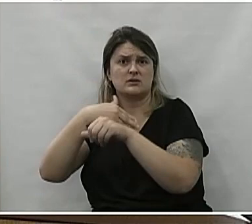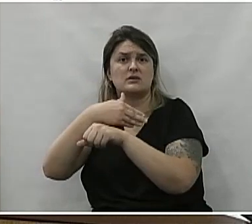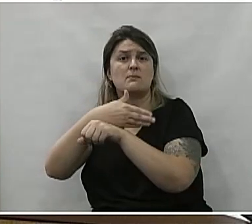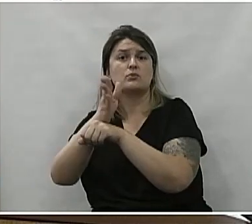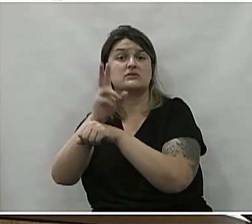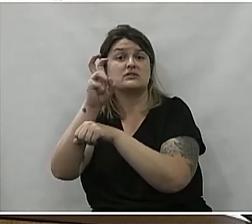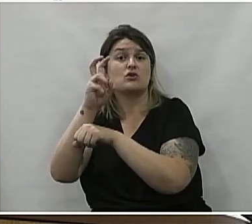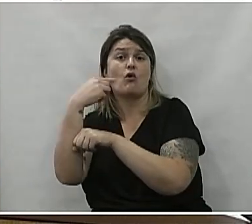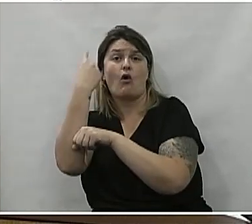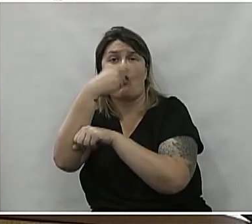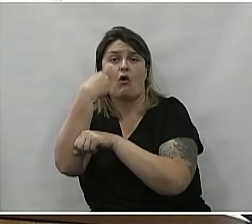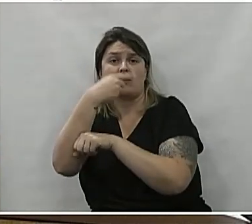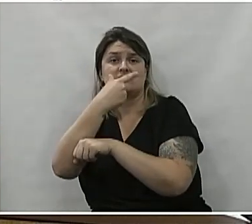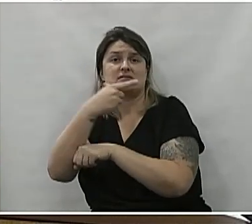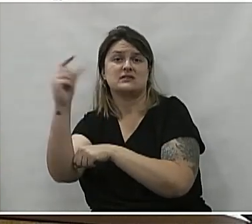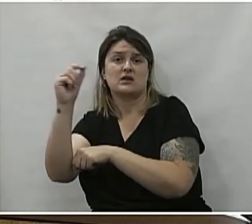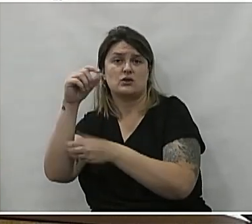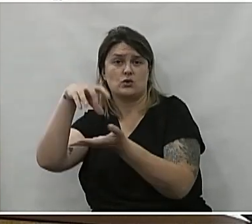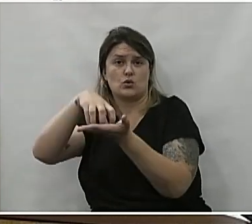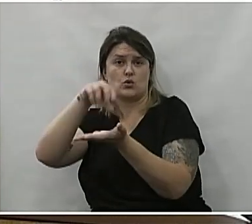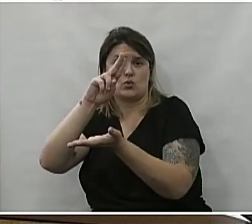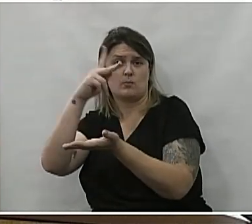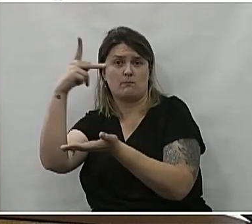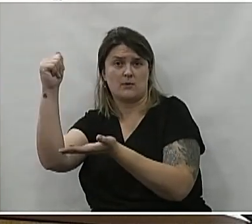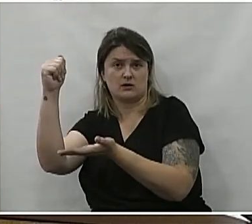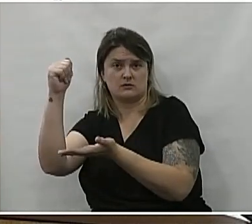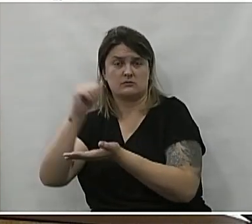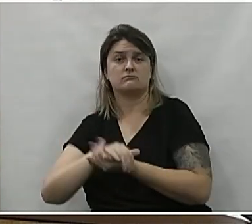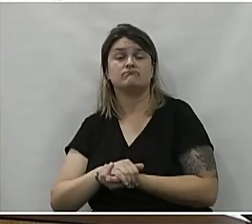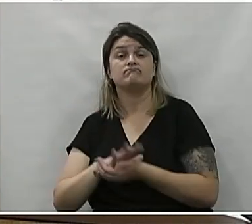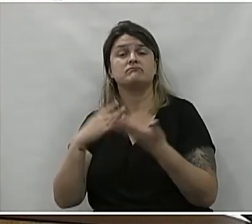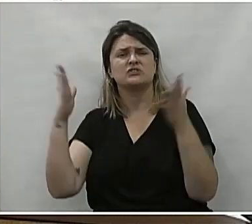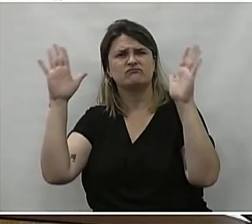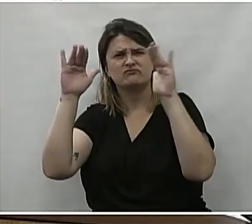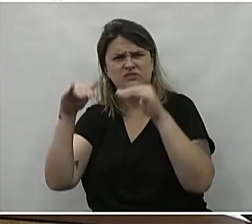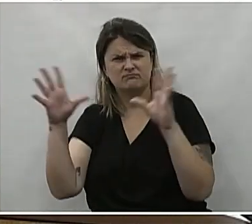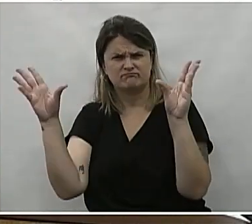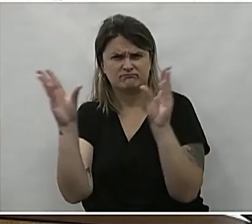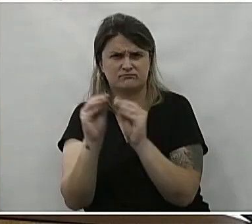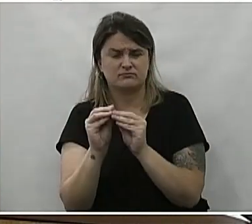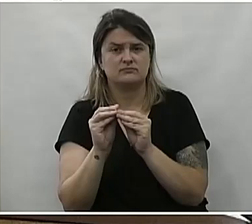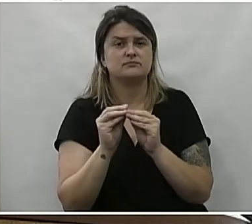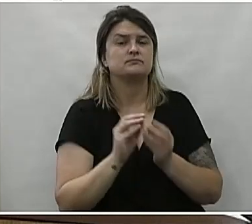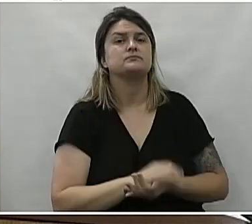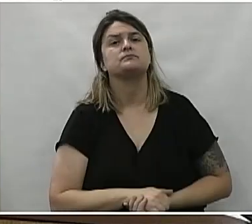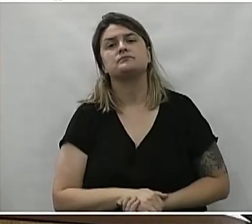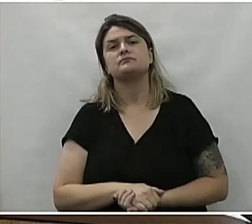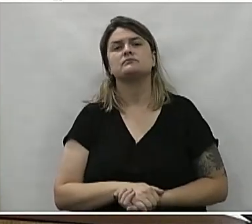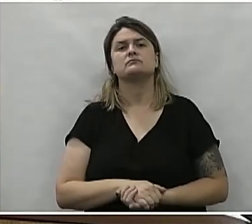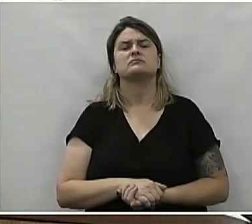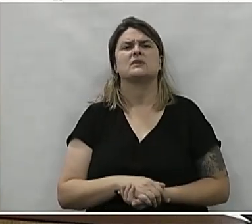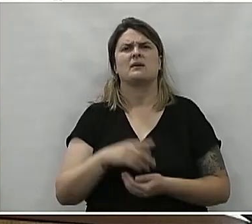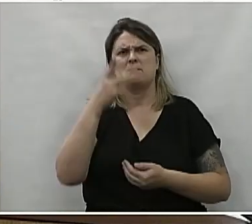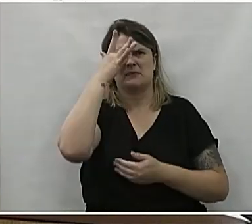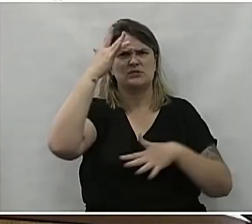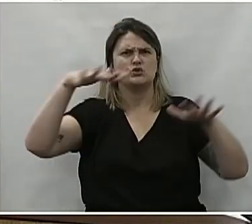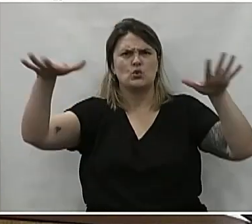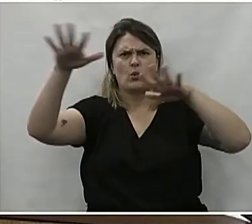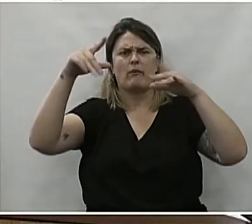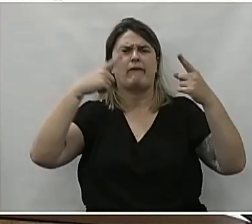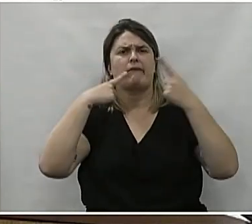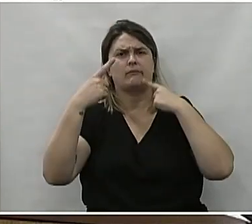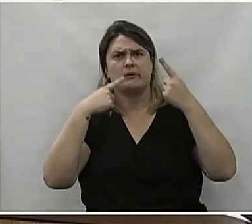e meia Desde a sua evasão Da UPA Por fim Derradeiro Em relação Às manifestações